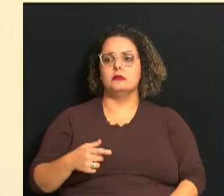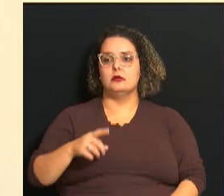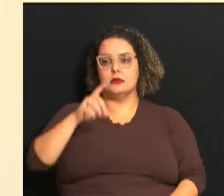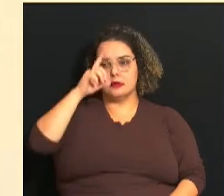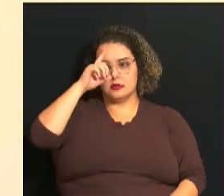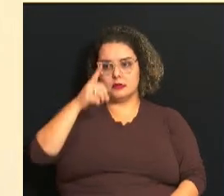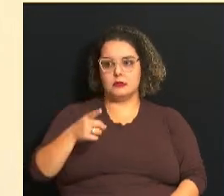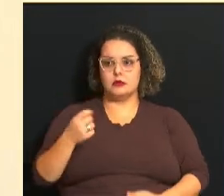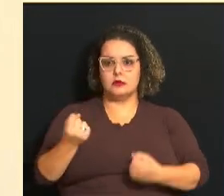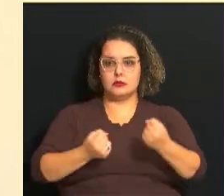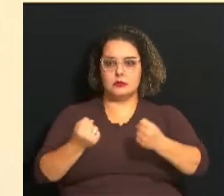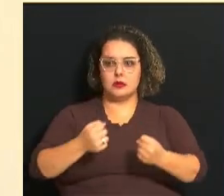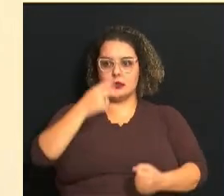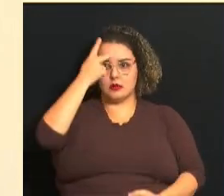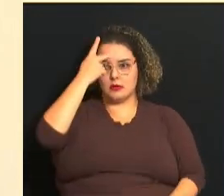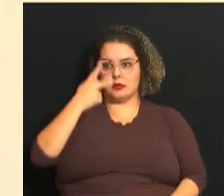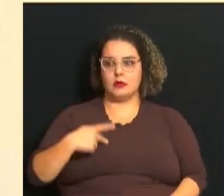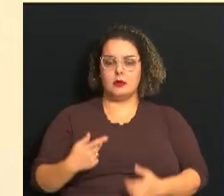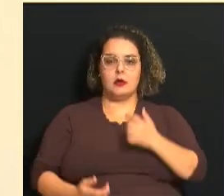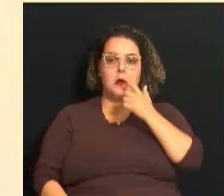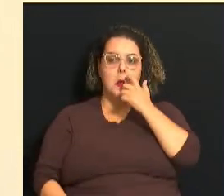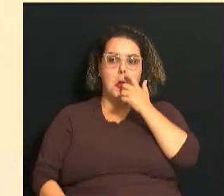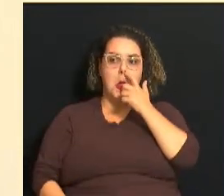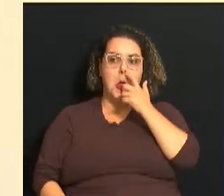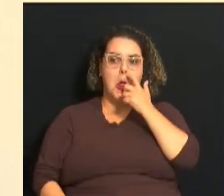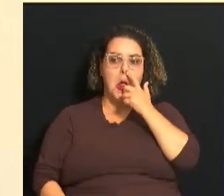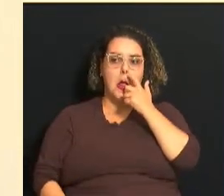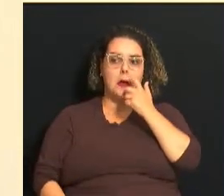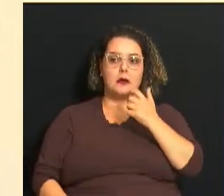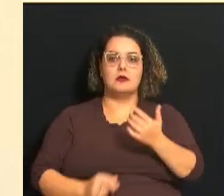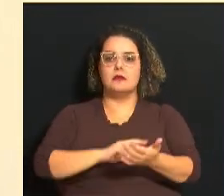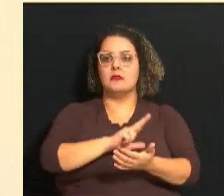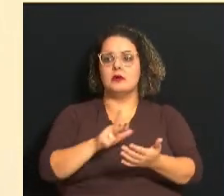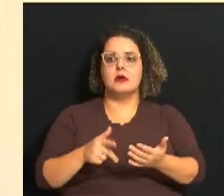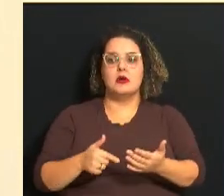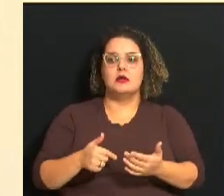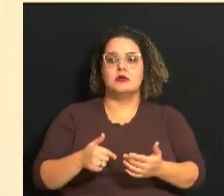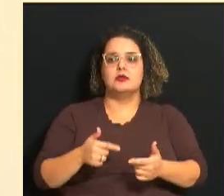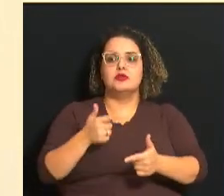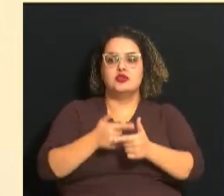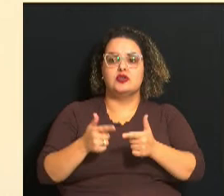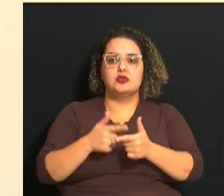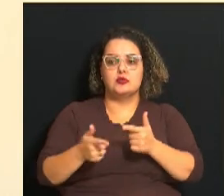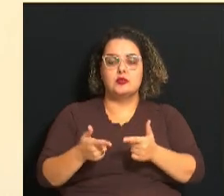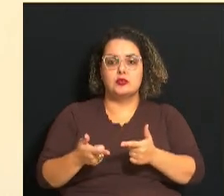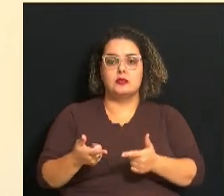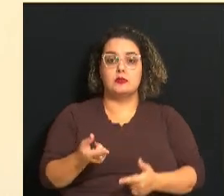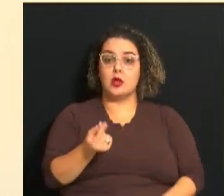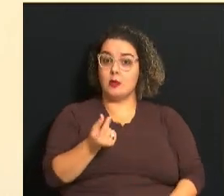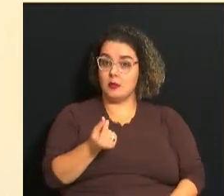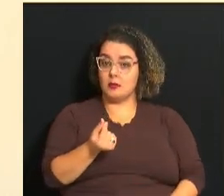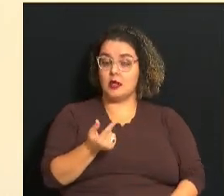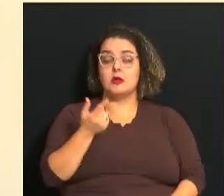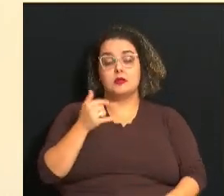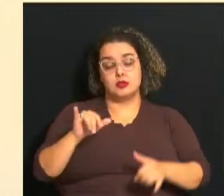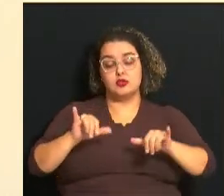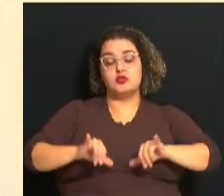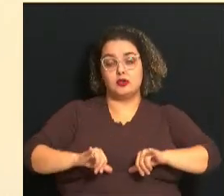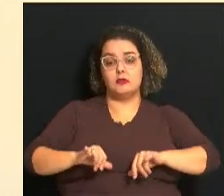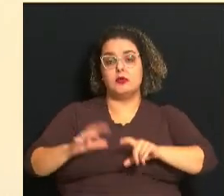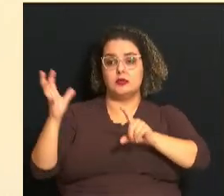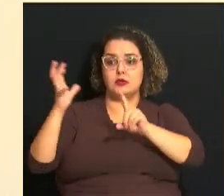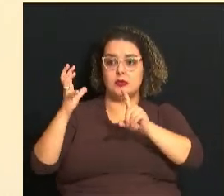empresa de carro próprio começa aí por exemplo uma série de danos materiais decorrentes do assédio que ele sofria e